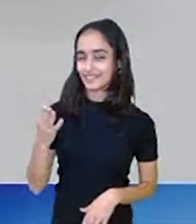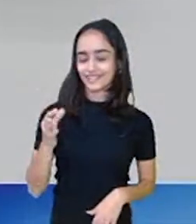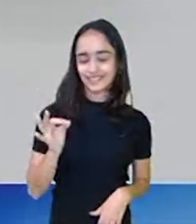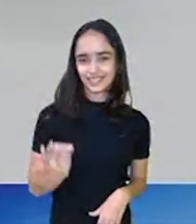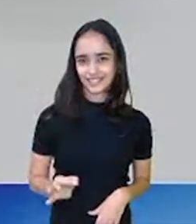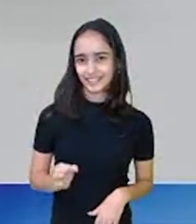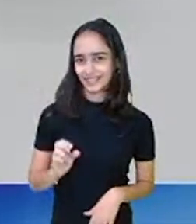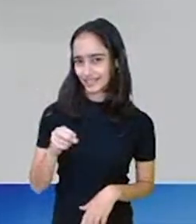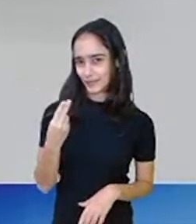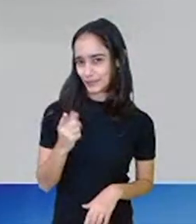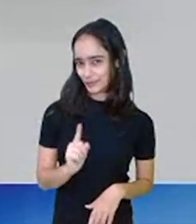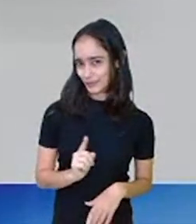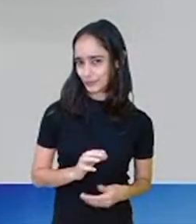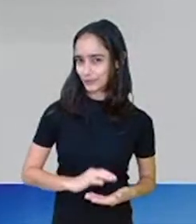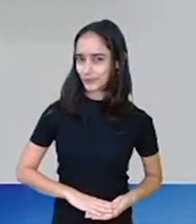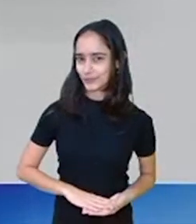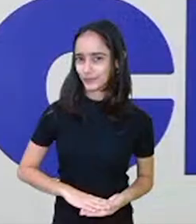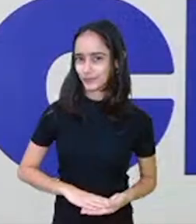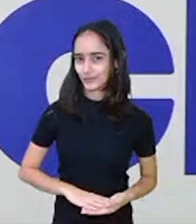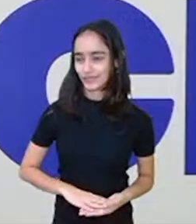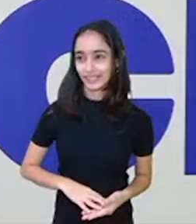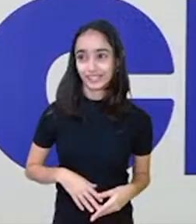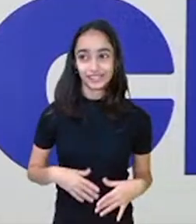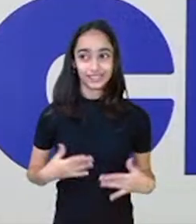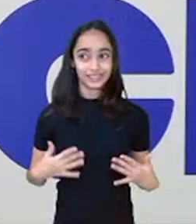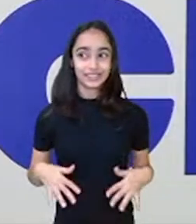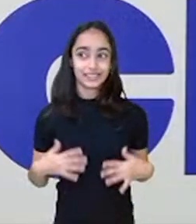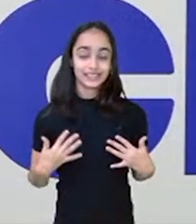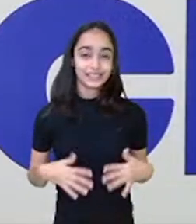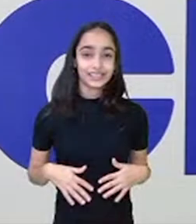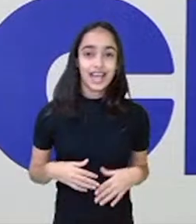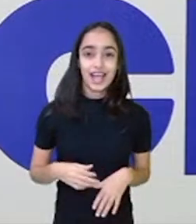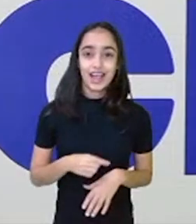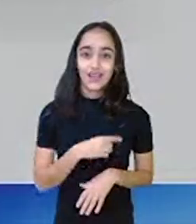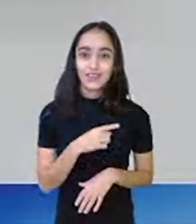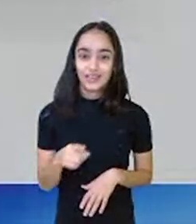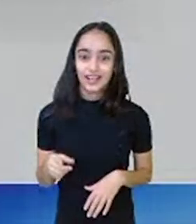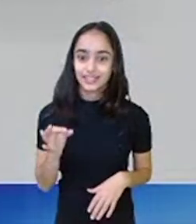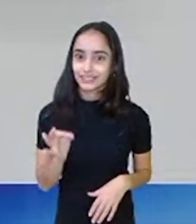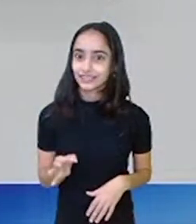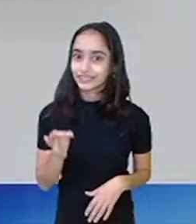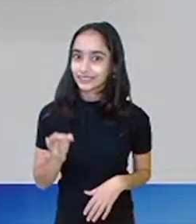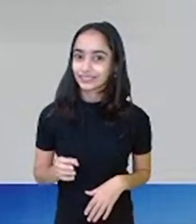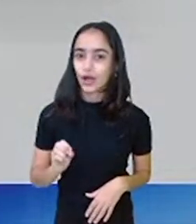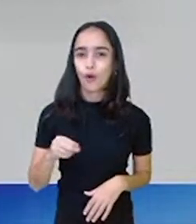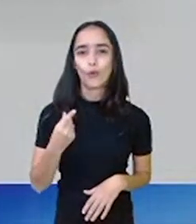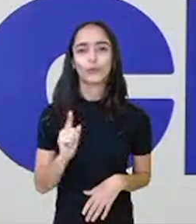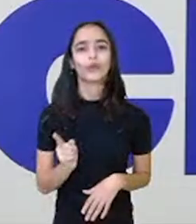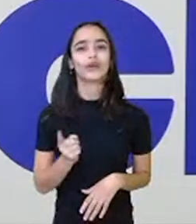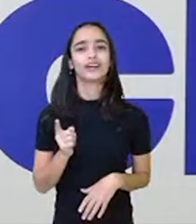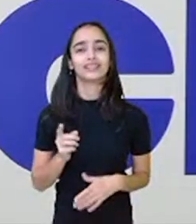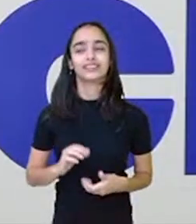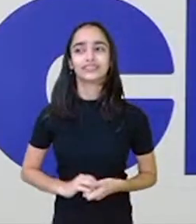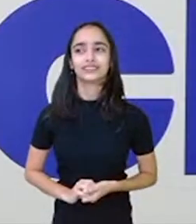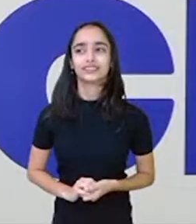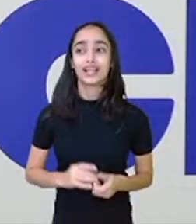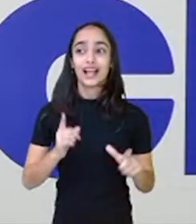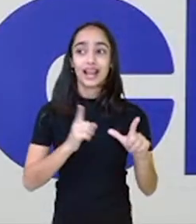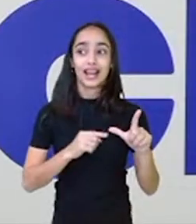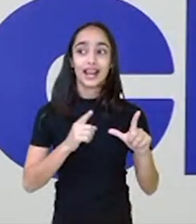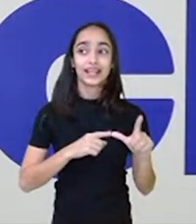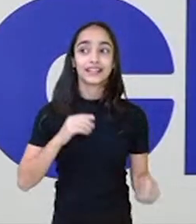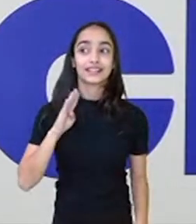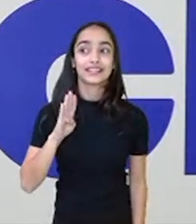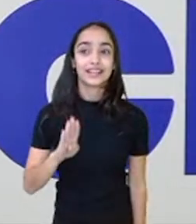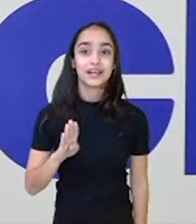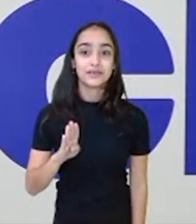que era esta pontuação que a professora Eli colocou aí para vocês, minha gente? A Ana colocou a